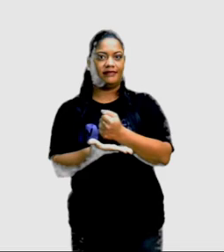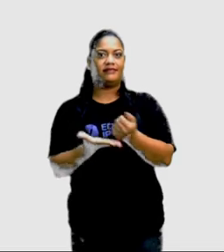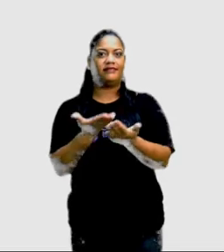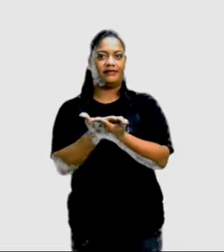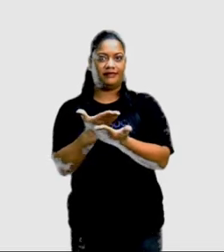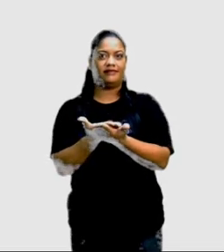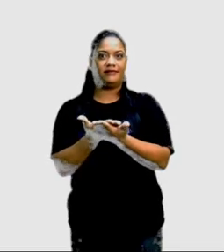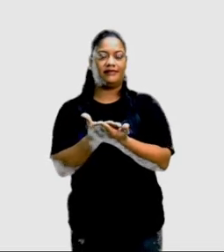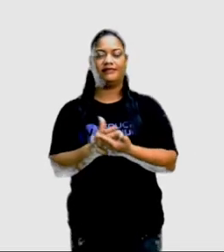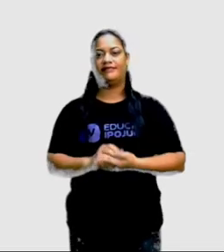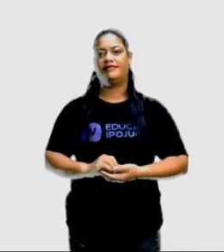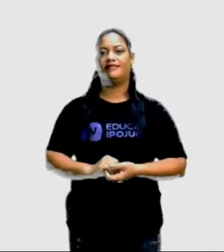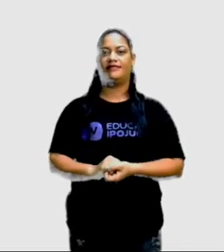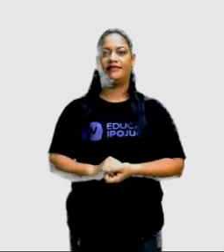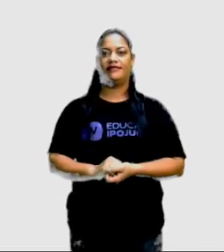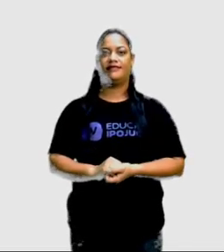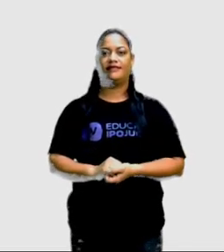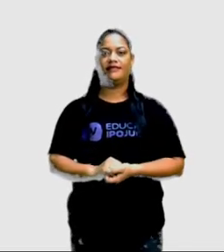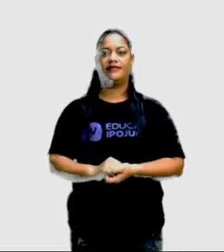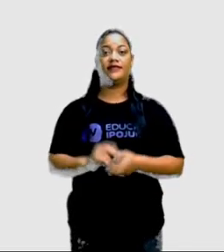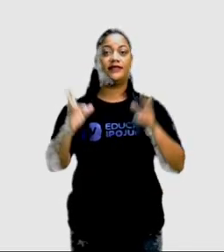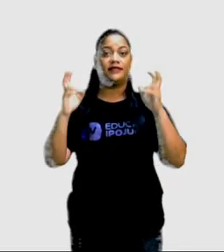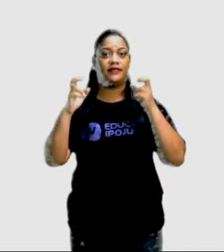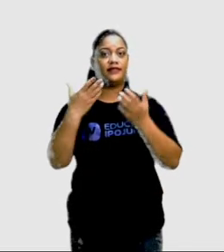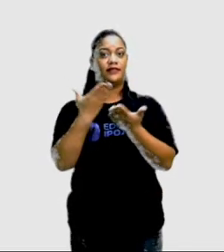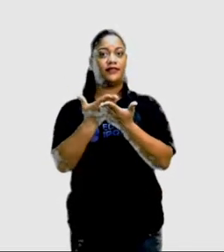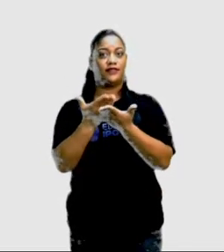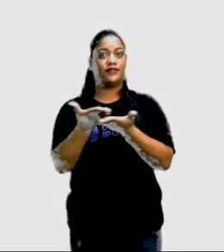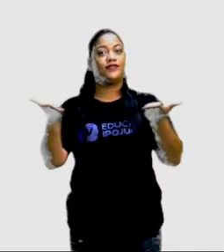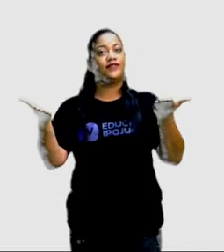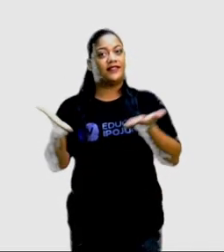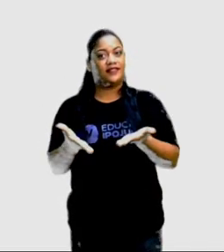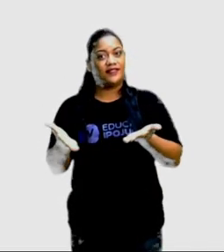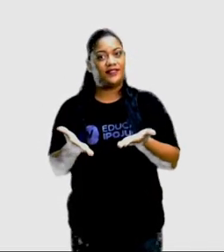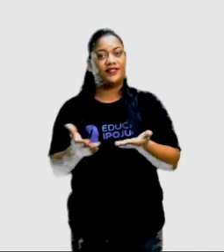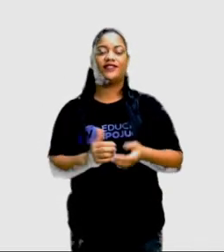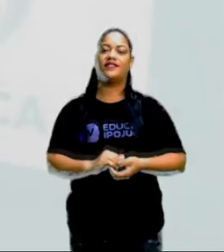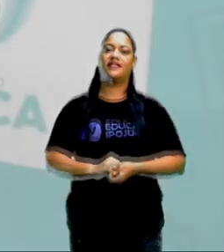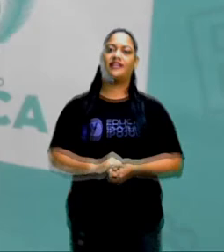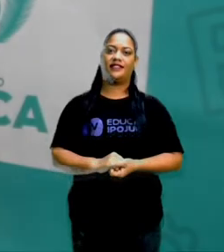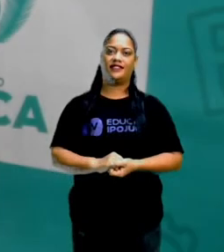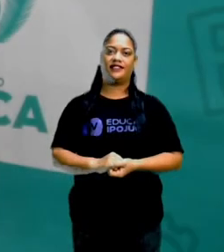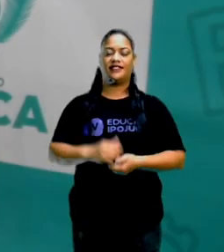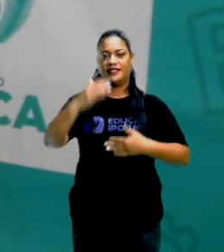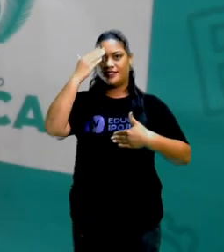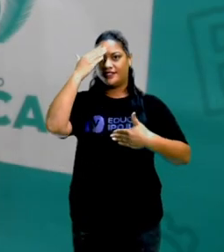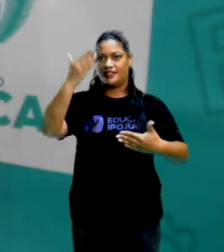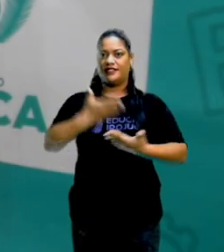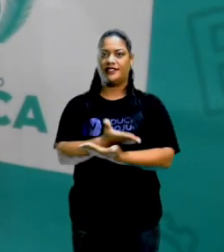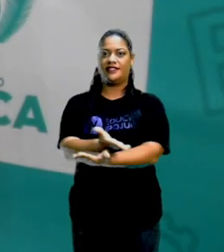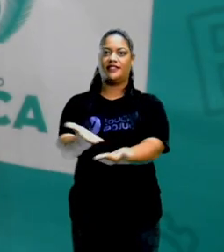adição e subtração, que esse foi o tema da nossa aula de hoje. Agradeço a